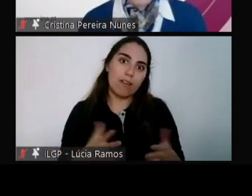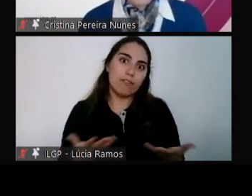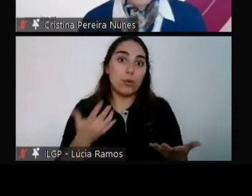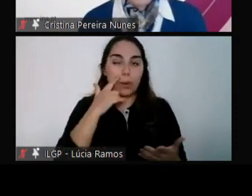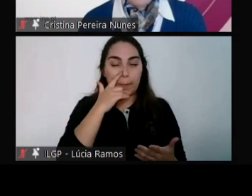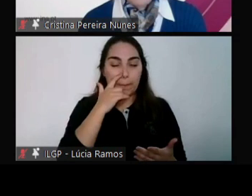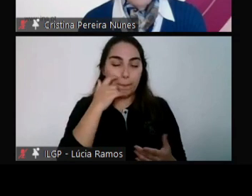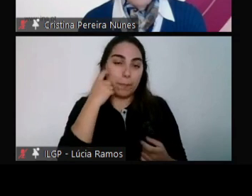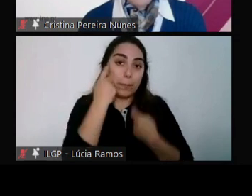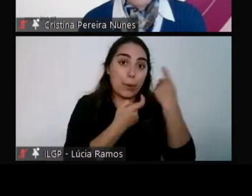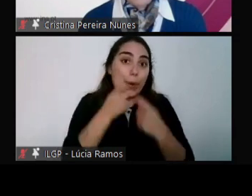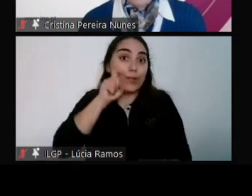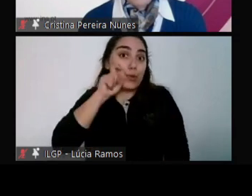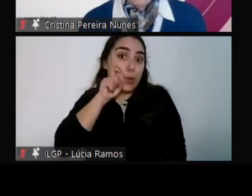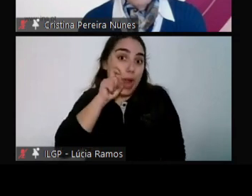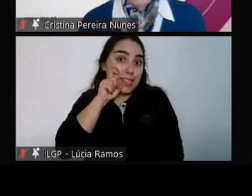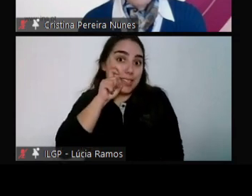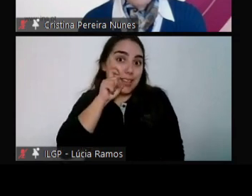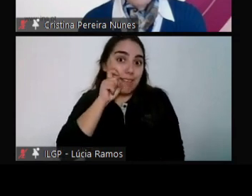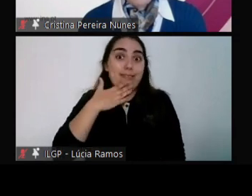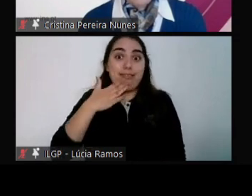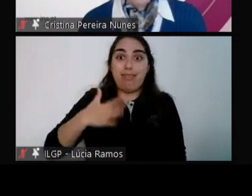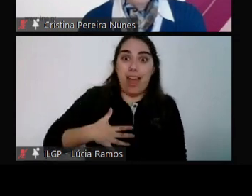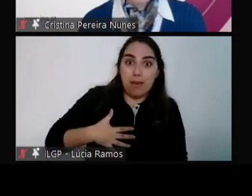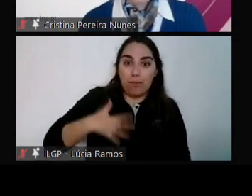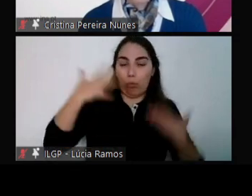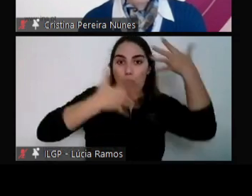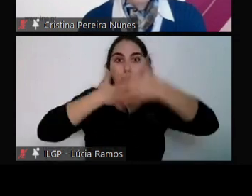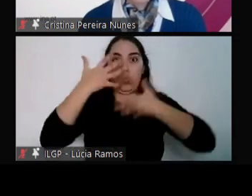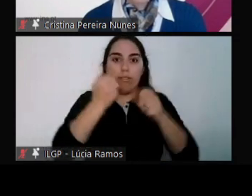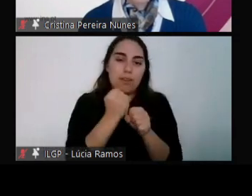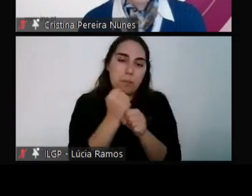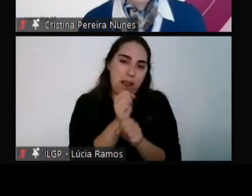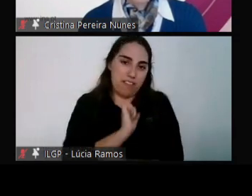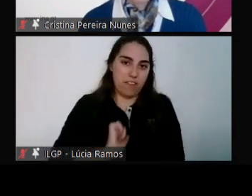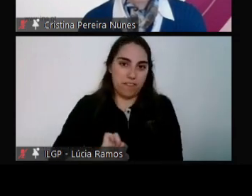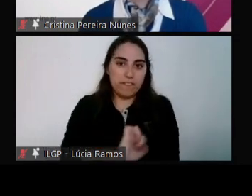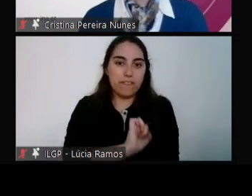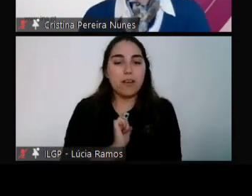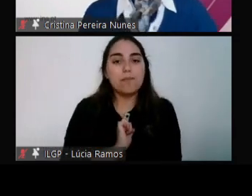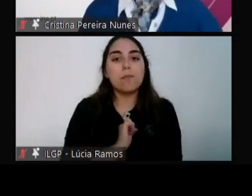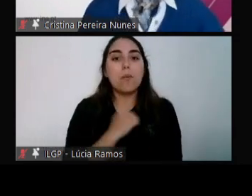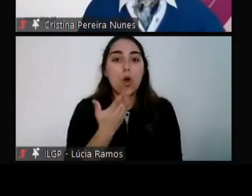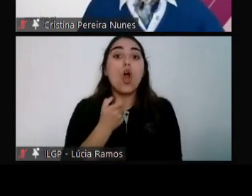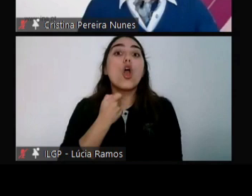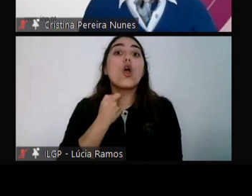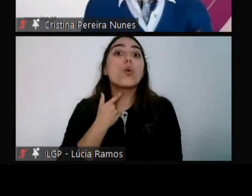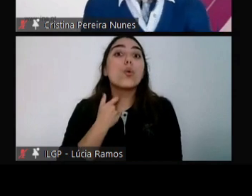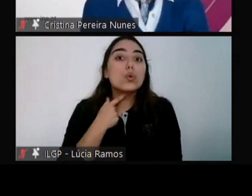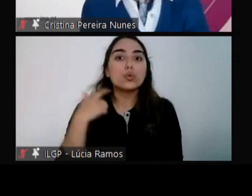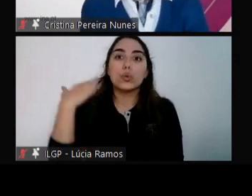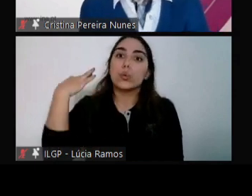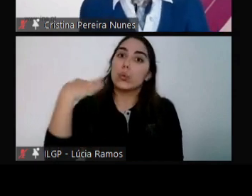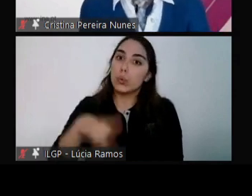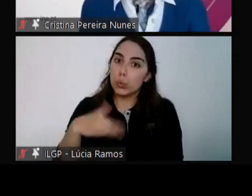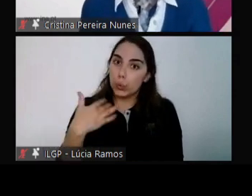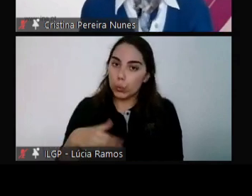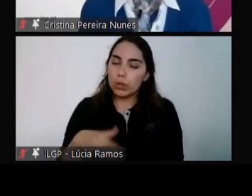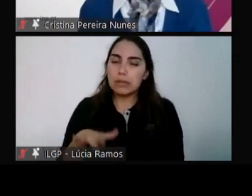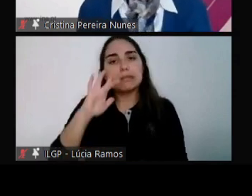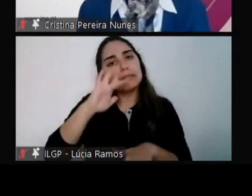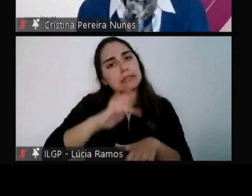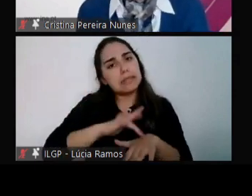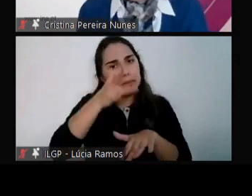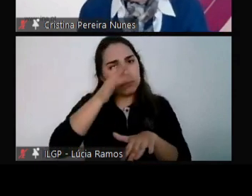vão baralhando aqui a nossa forma de trabalhar. Portanto, é um curso de entrada de gama que sensibiliza e que